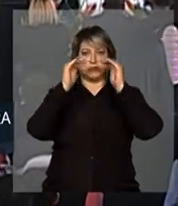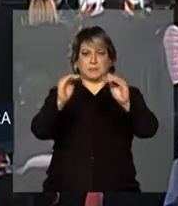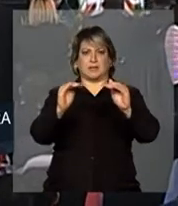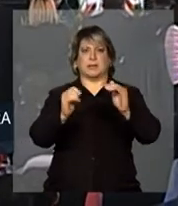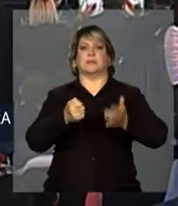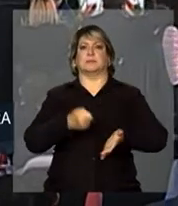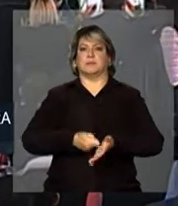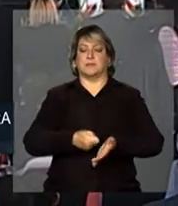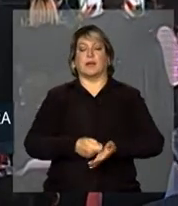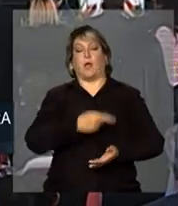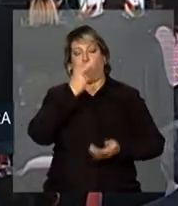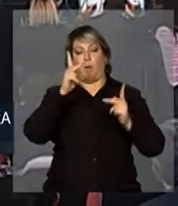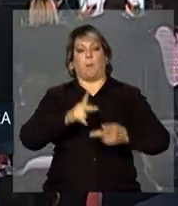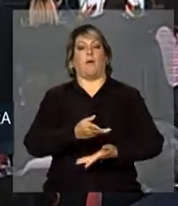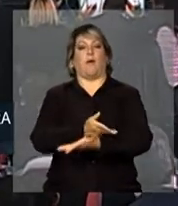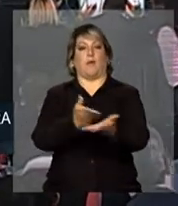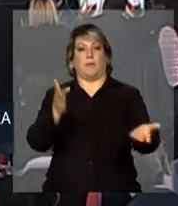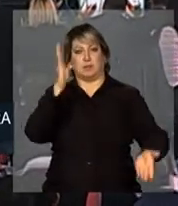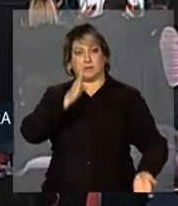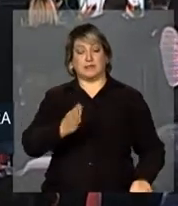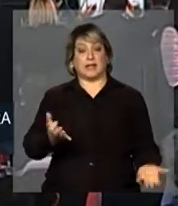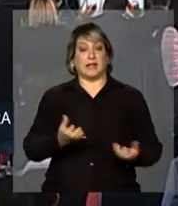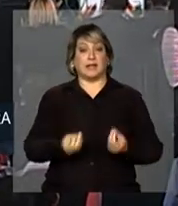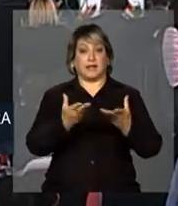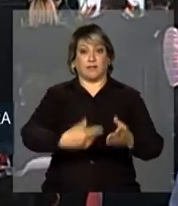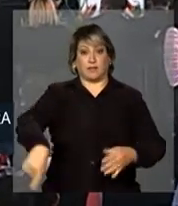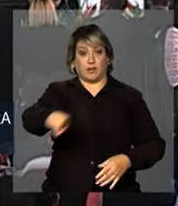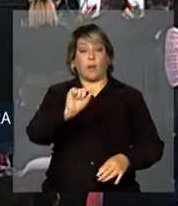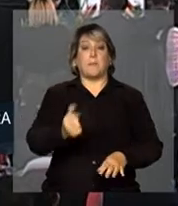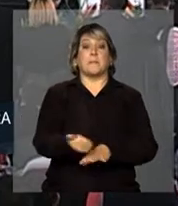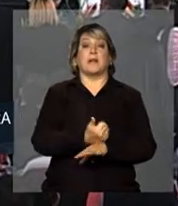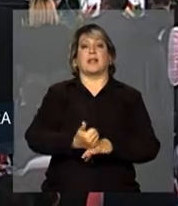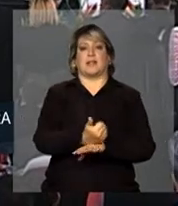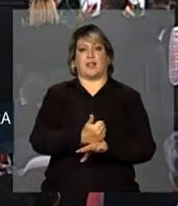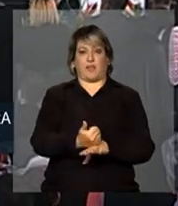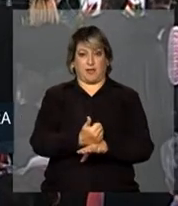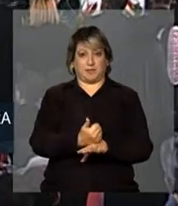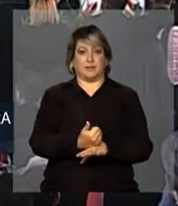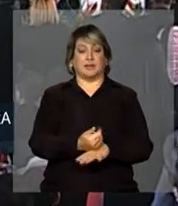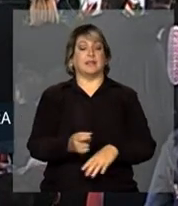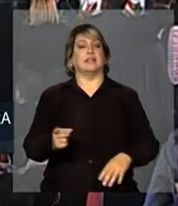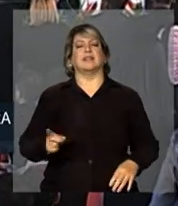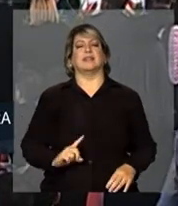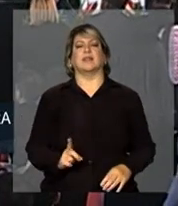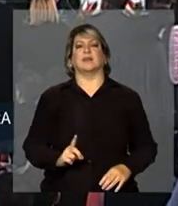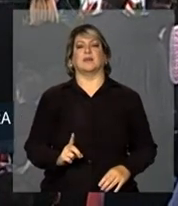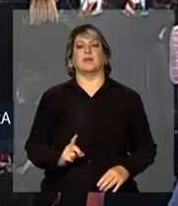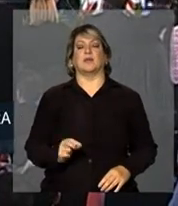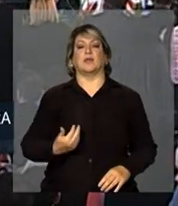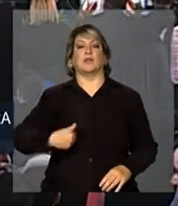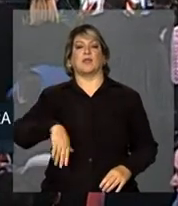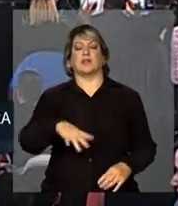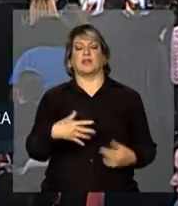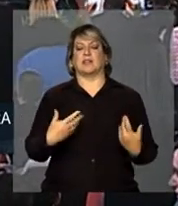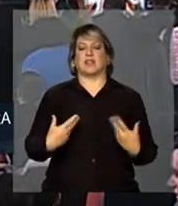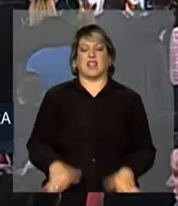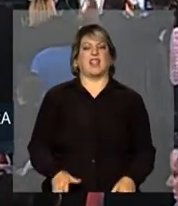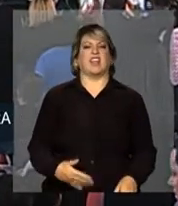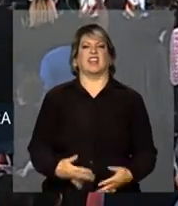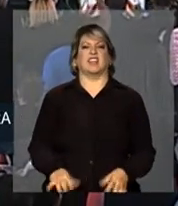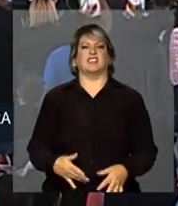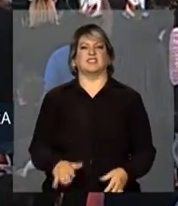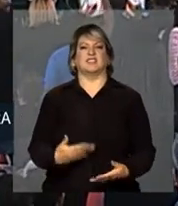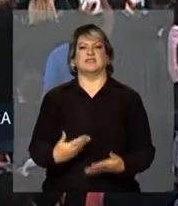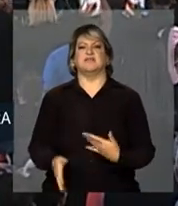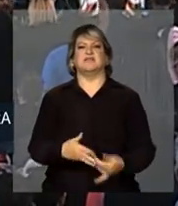o povo brasileiro e querer para ele o que há de melhor, e não nos contentarmos